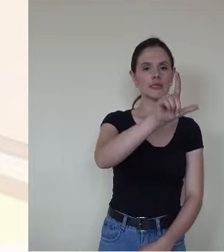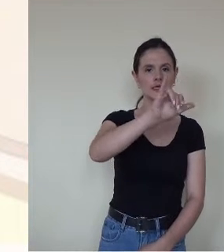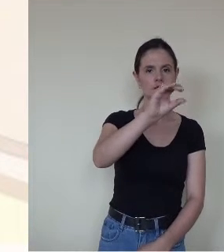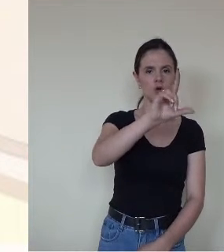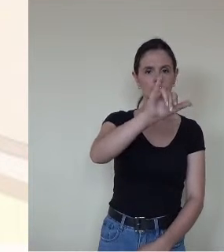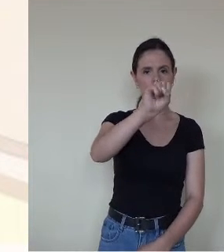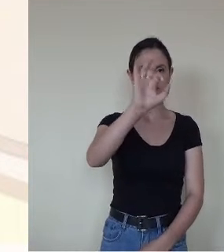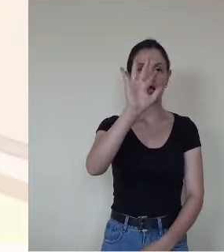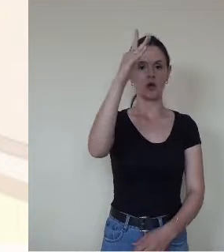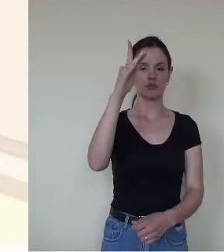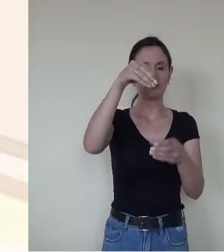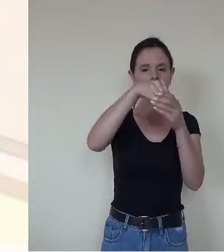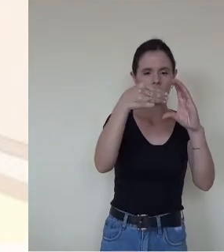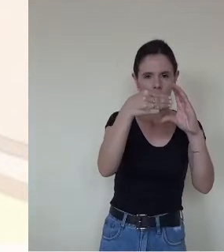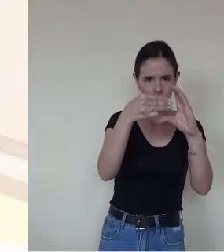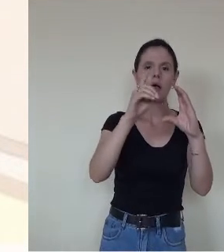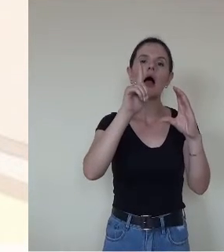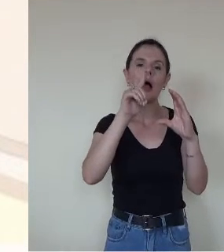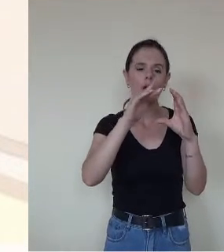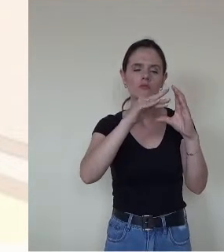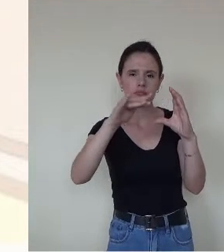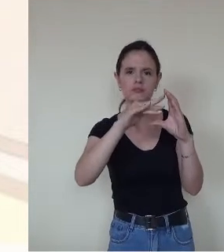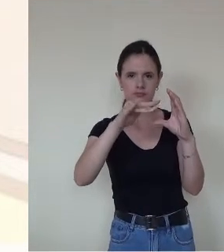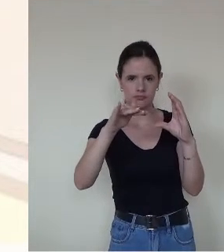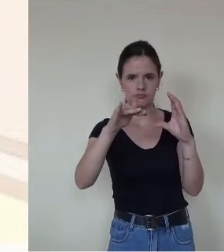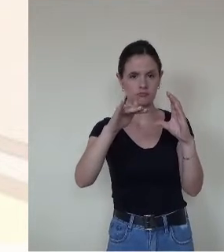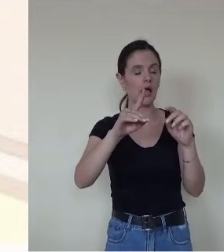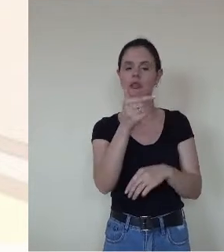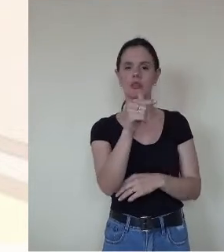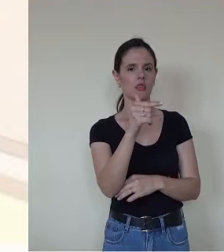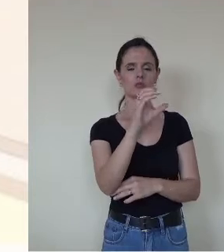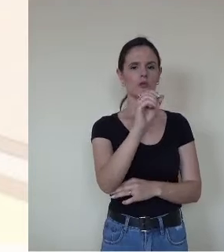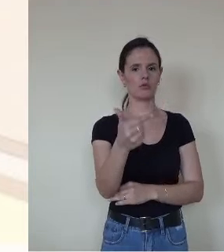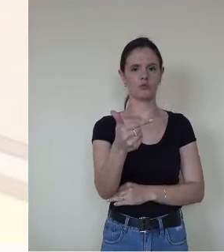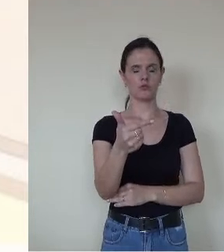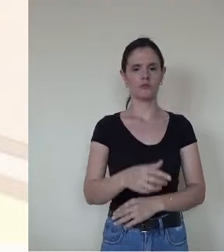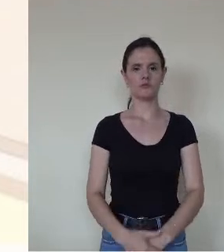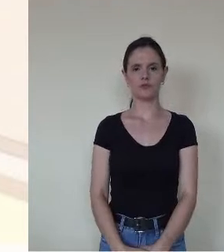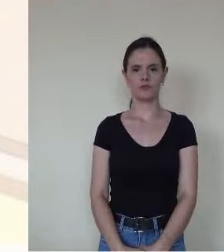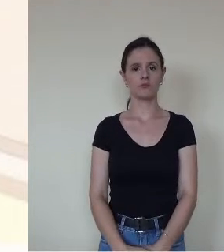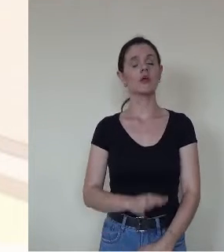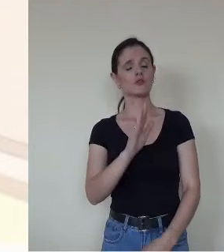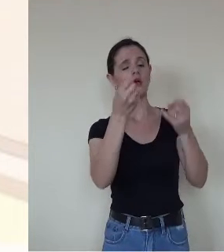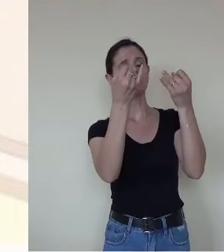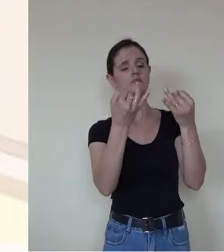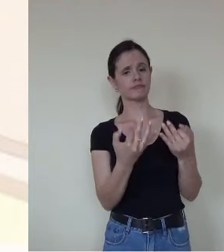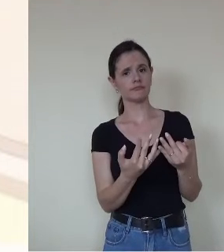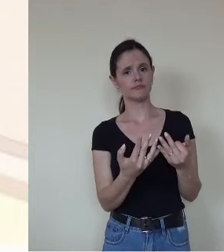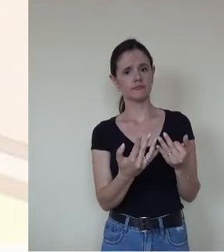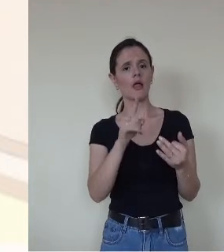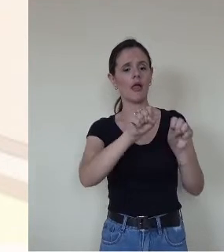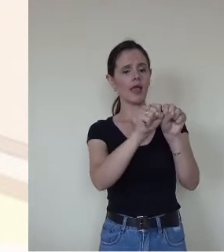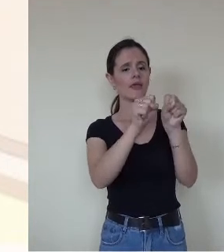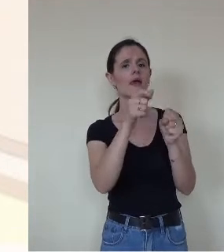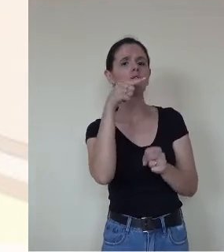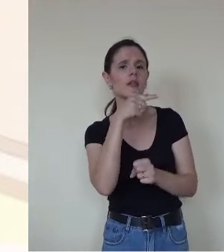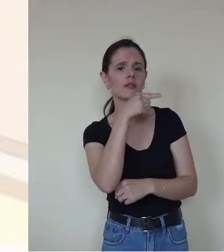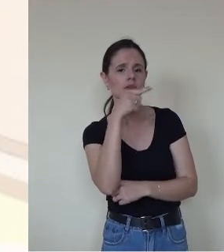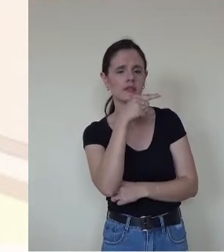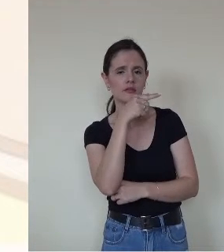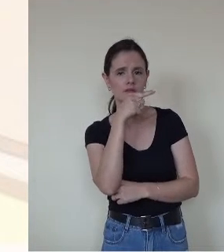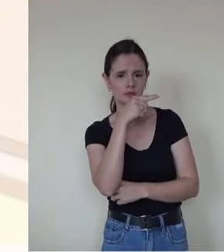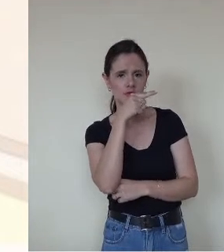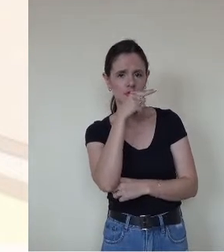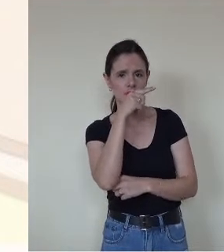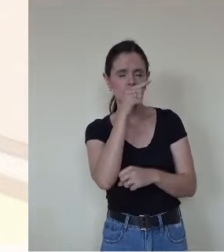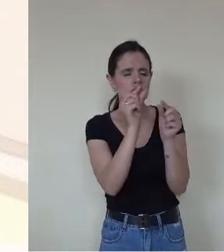ocorre no citosol, líquido do citoplasma, de forma anaeróbica, ou seja, sem oxigênio. E como já diz a palavra,